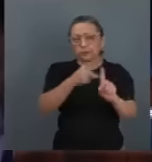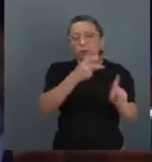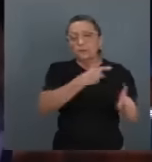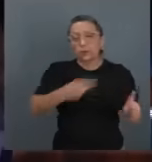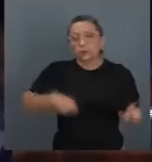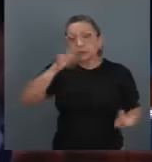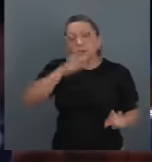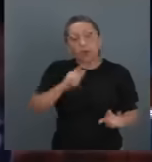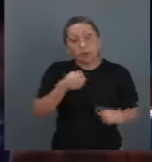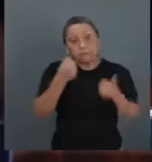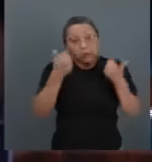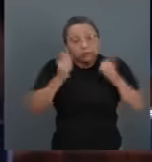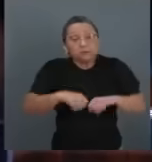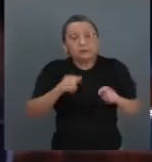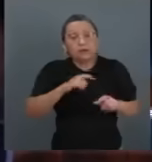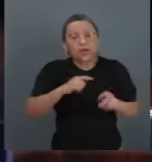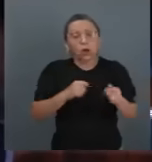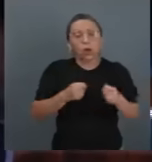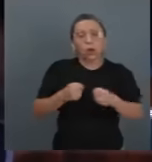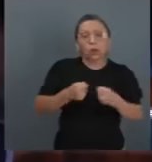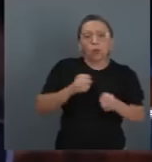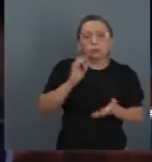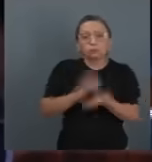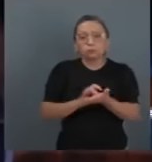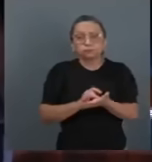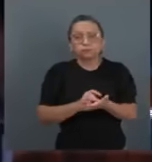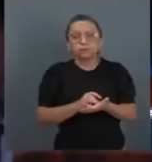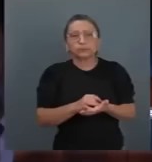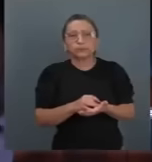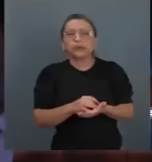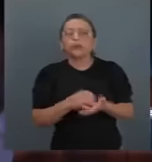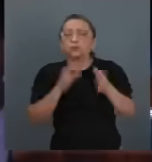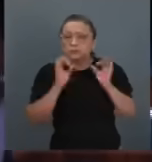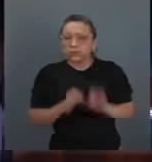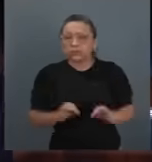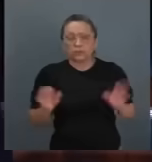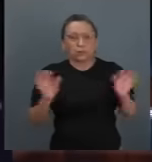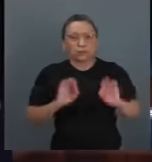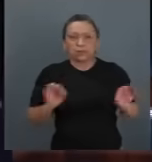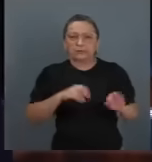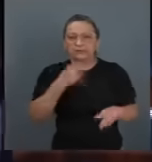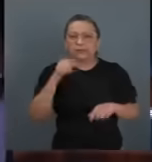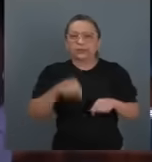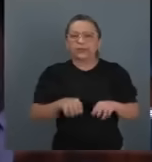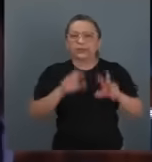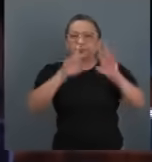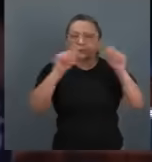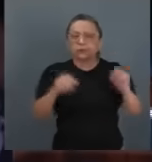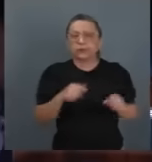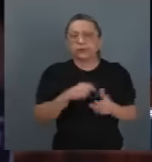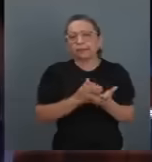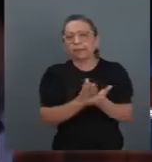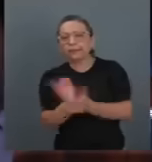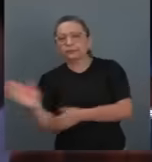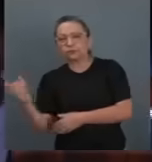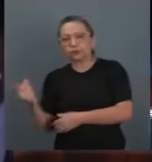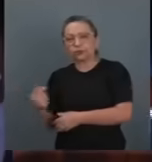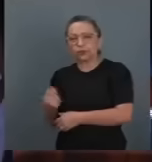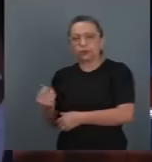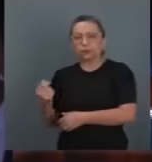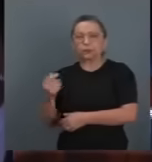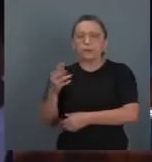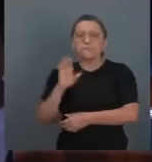é viável. Se houver um controle efetivo, com certeza não estaria falando aqui de desvio de bilhões e até